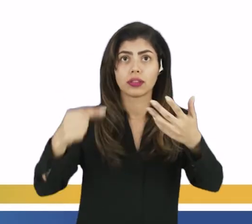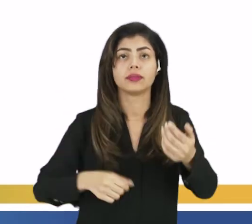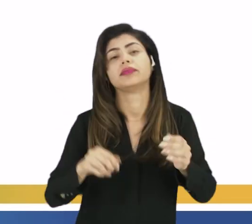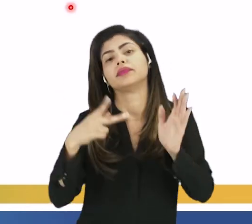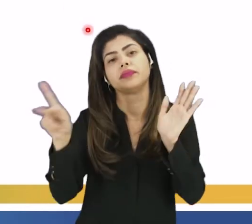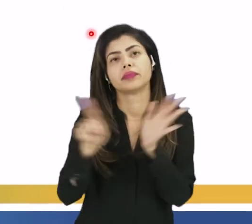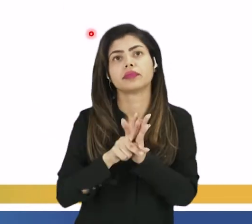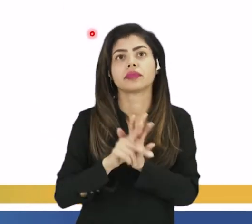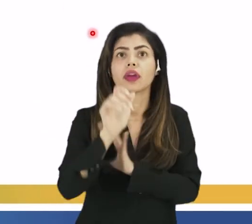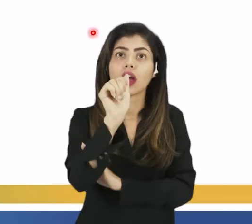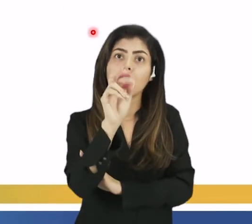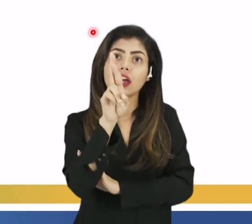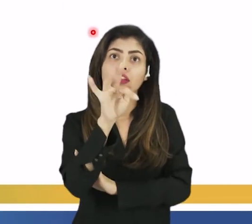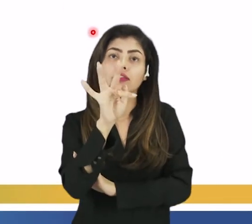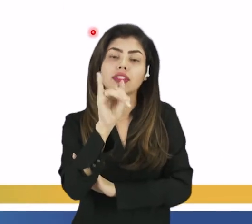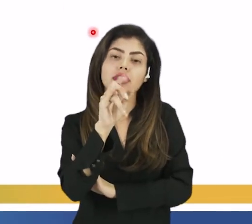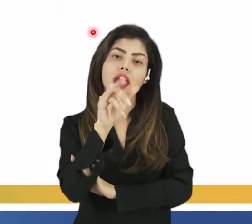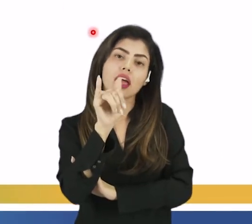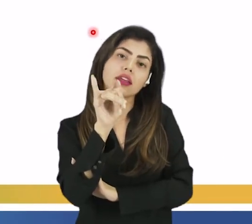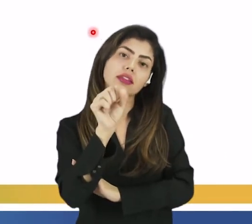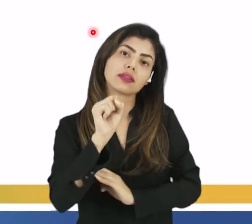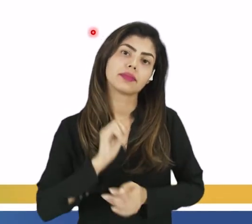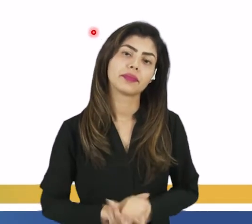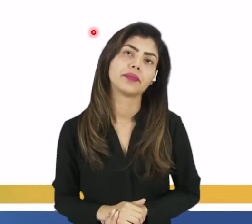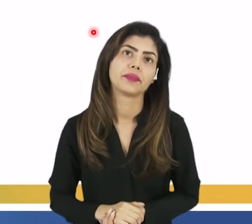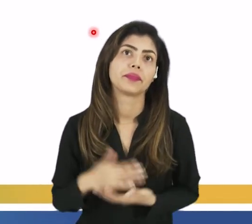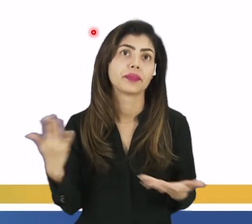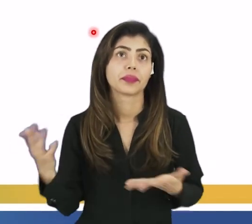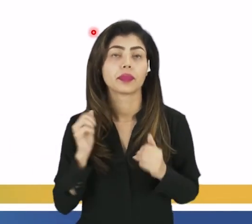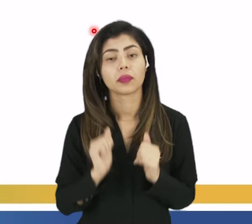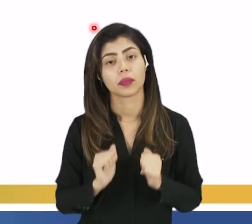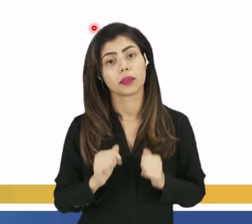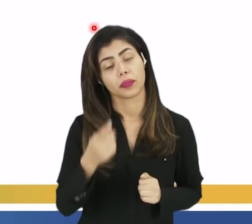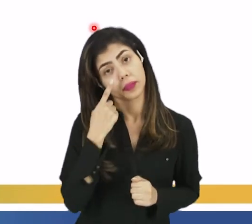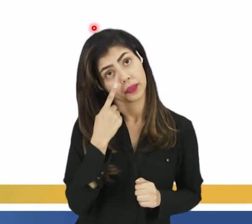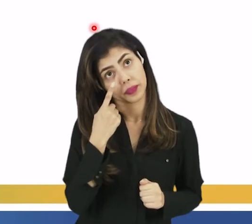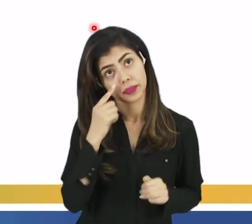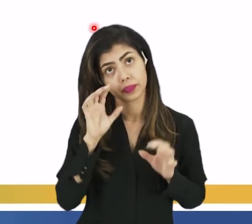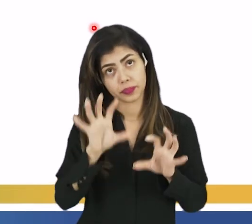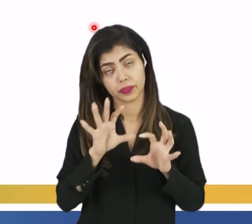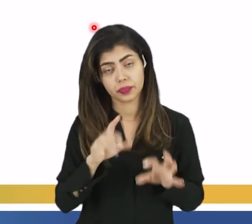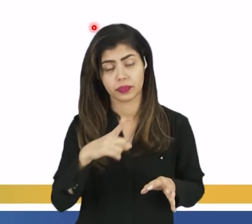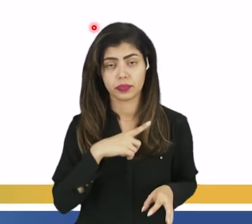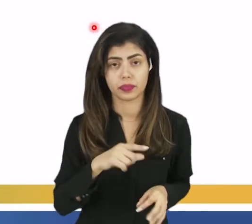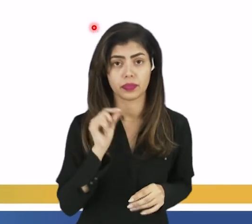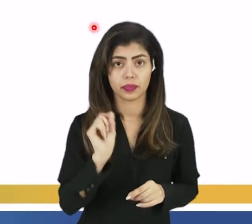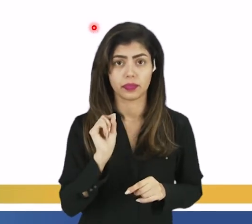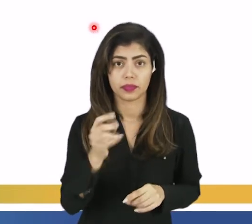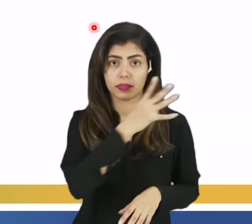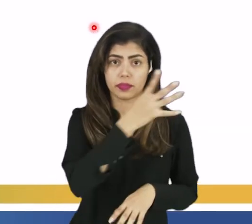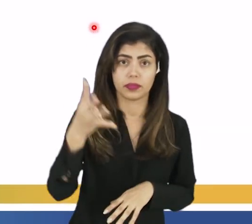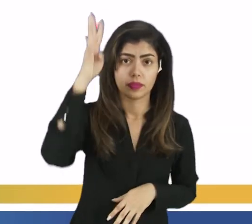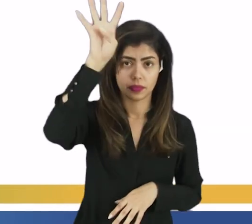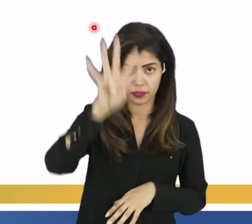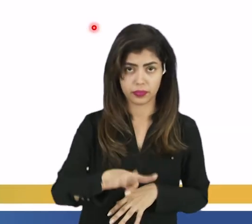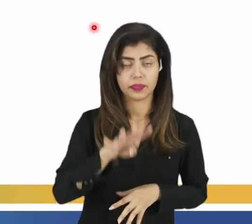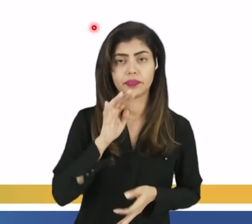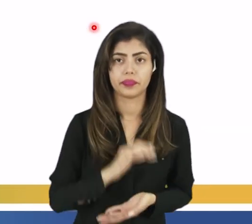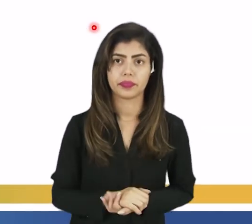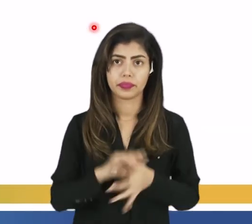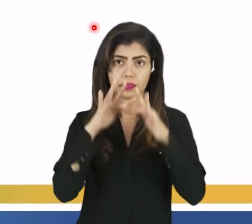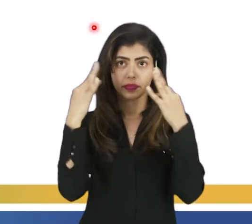os elementos dessas células são artificiais dão que a gente pode observar aqui que eu nós temos na tabela periódica